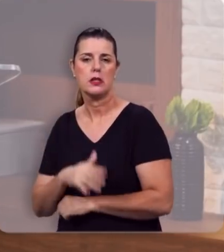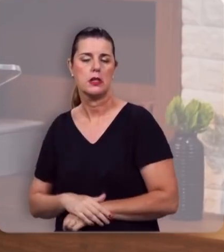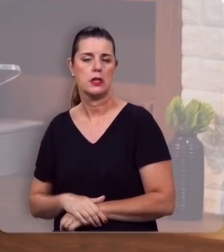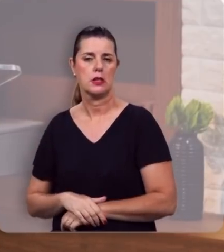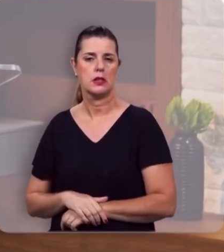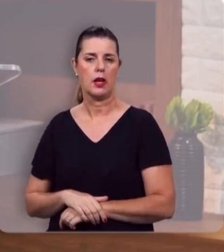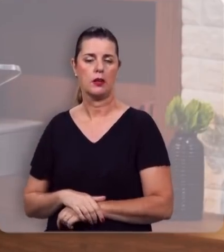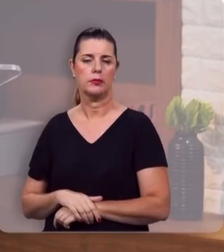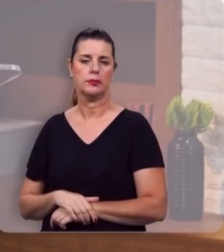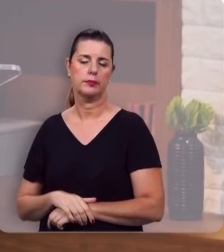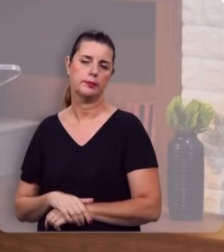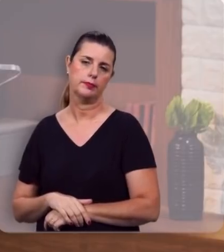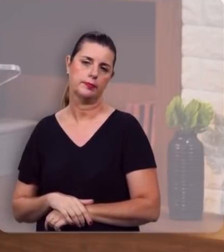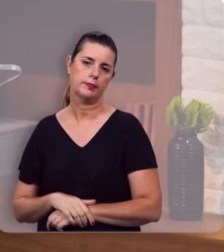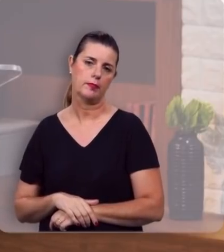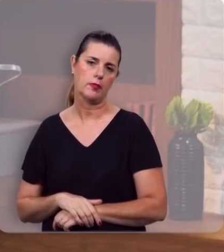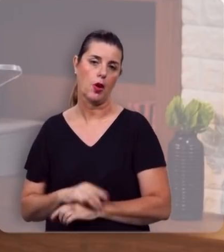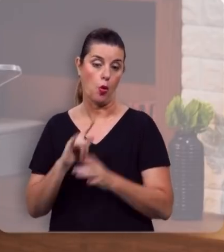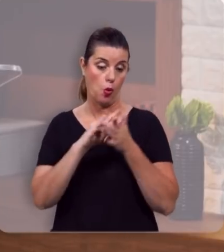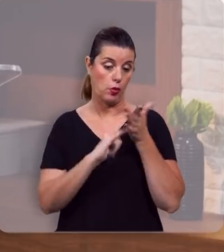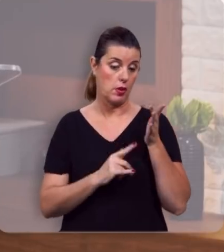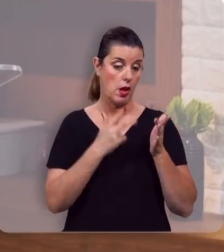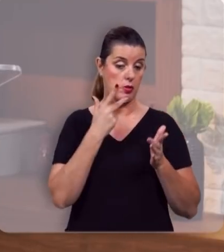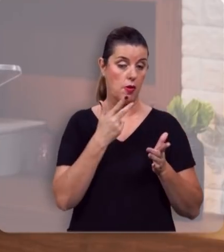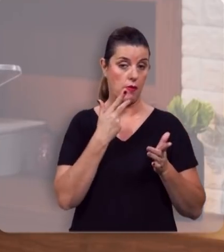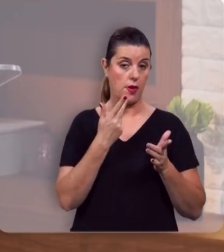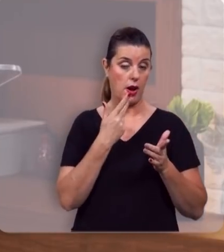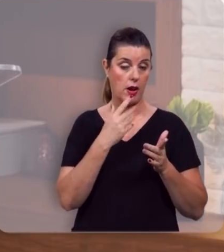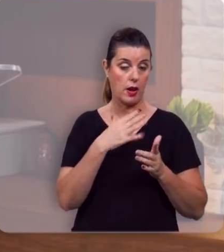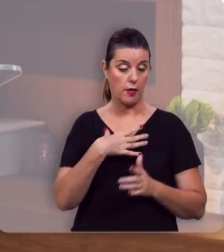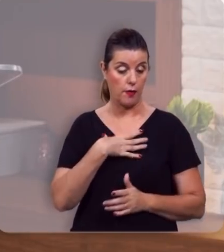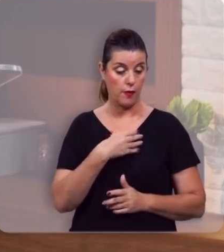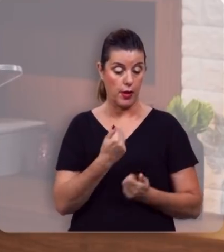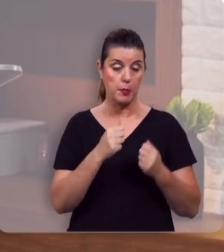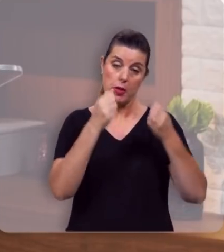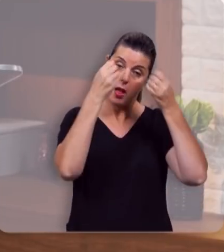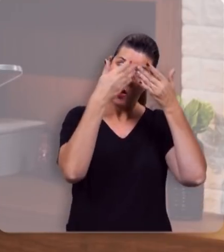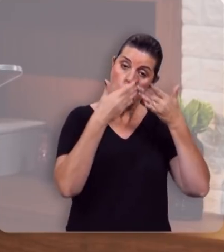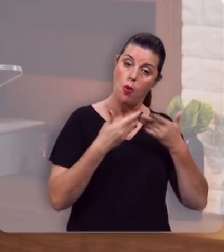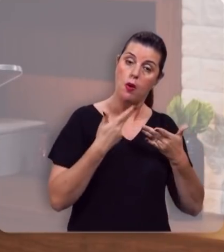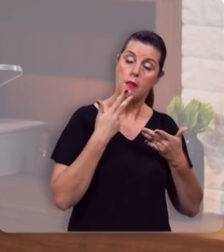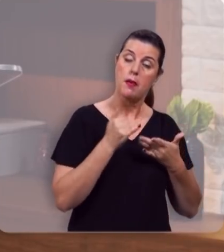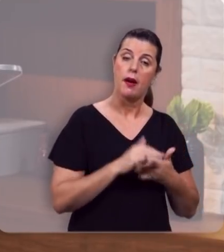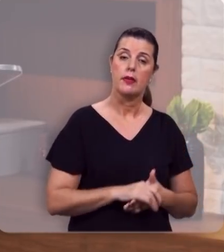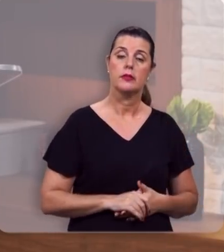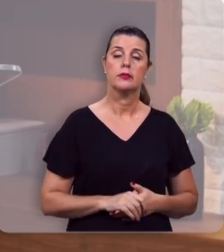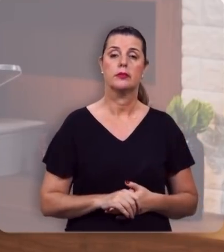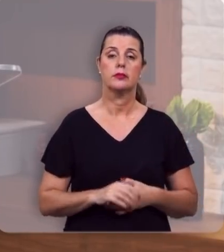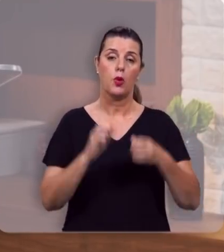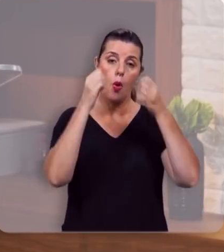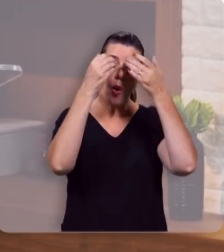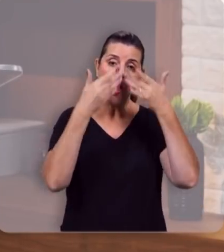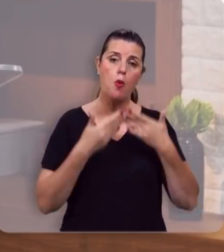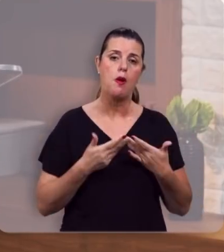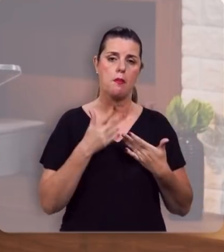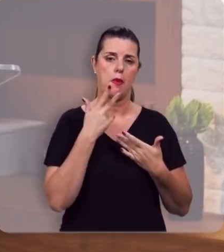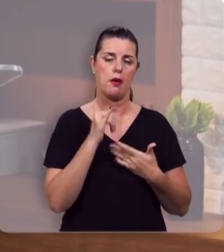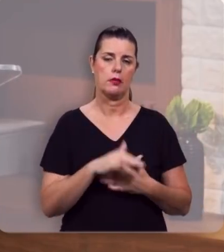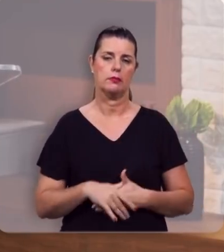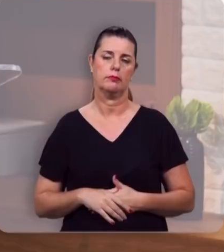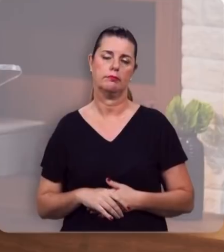casa. O texto diz que os filhos precisam honrar os pais. Honrar os